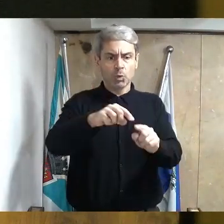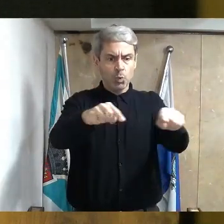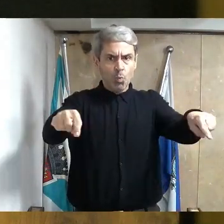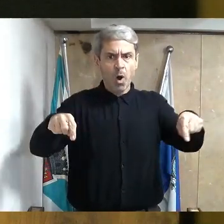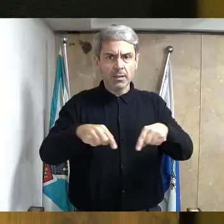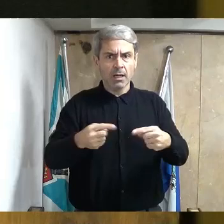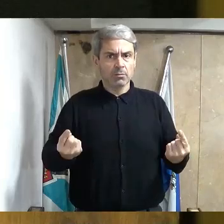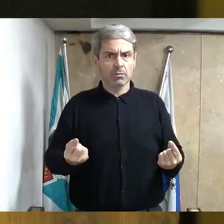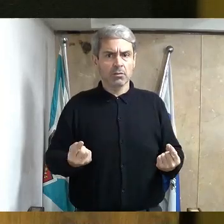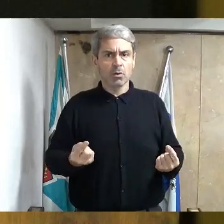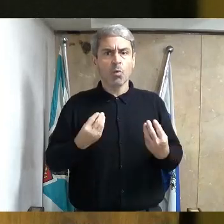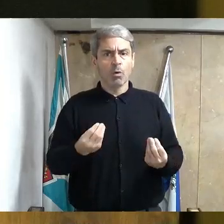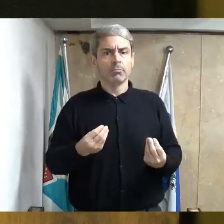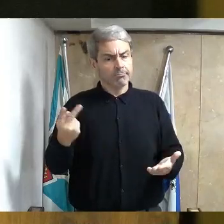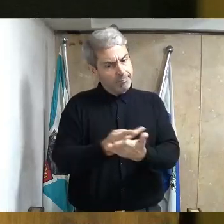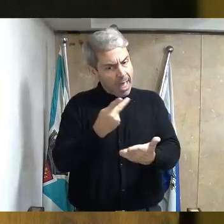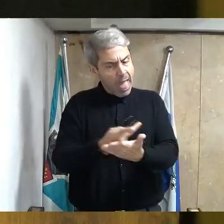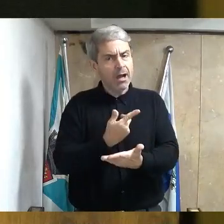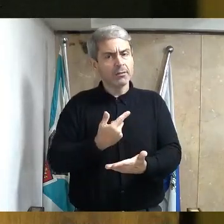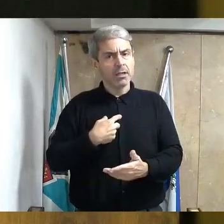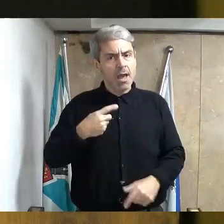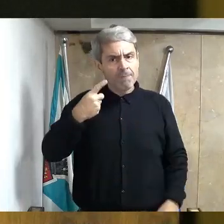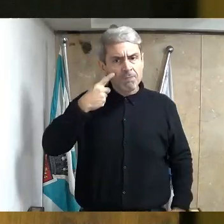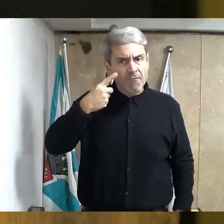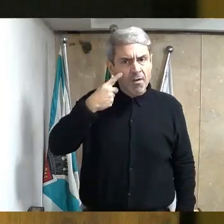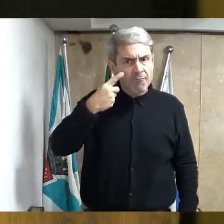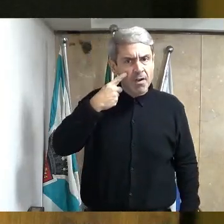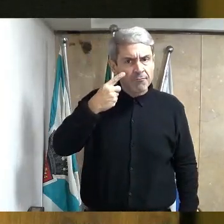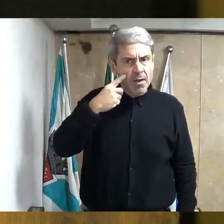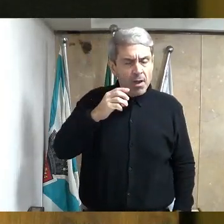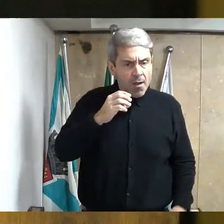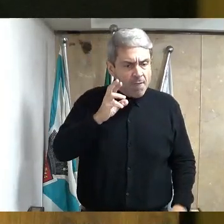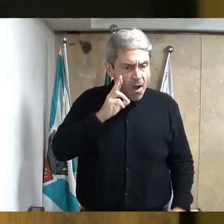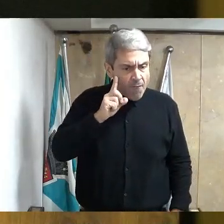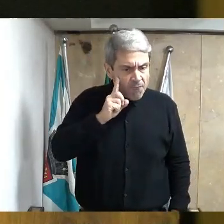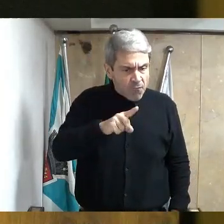Eu quero ver e vou acompanhar de perto